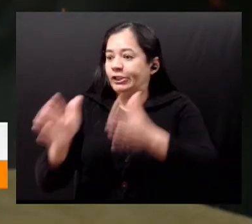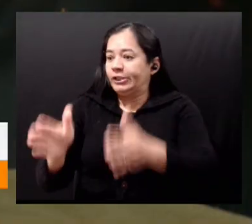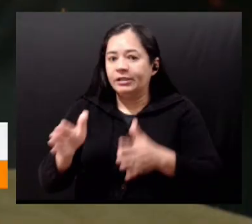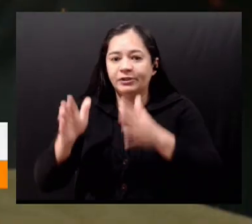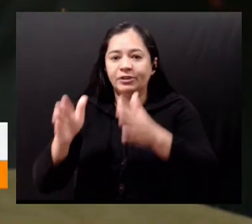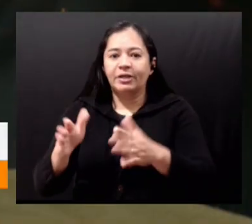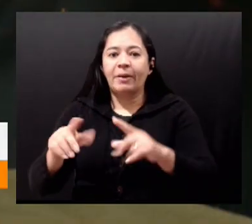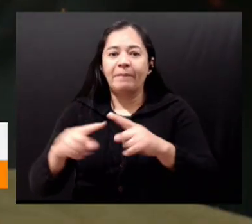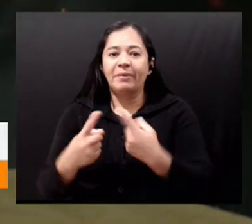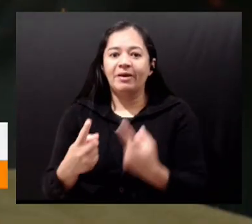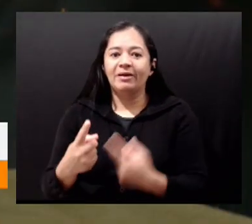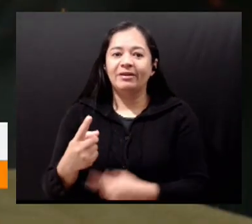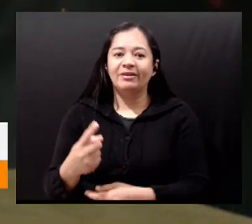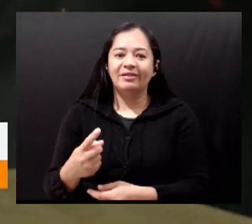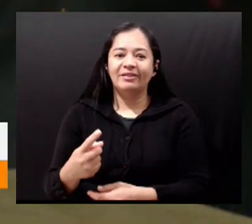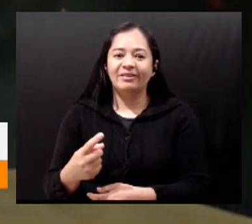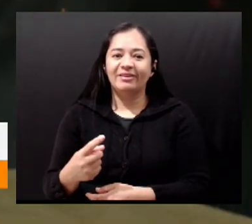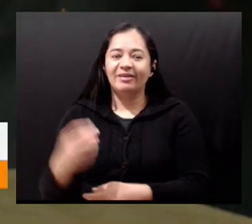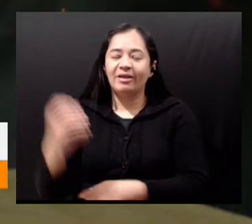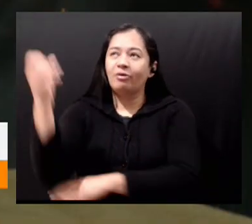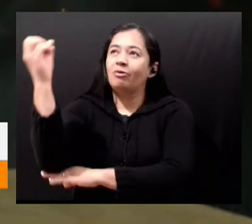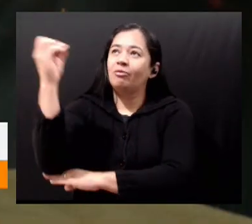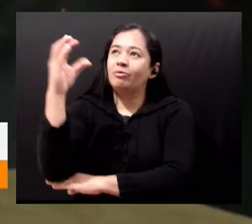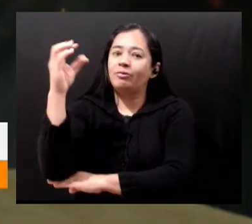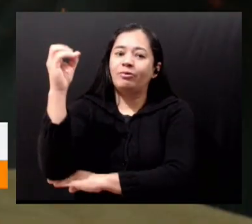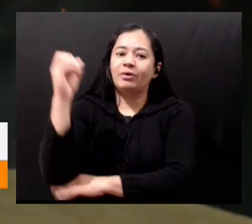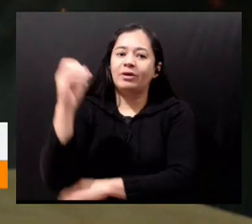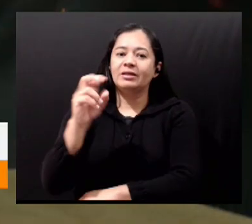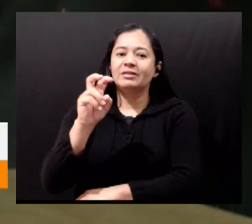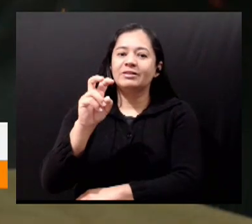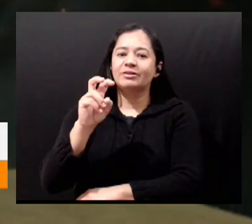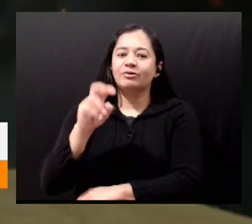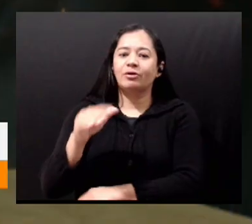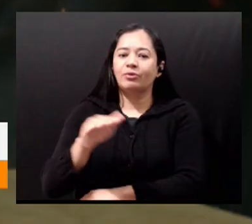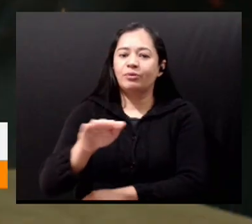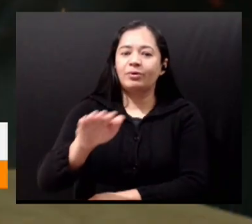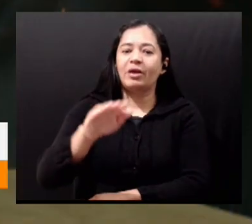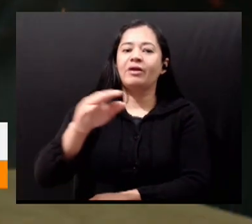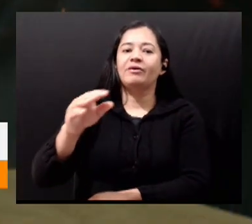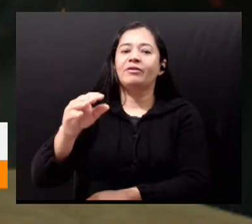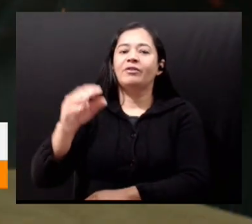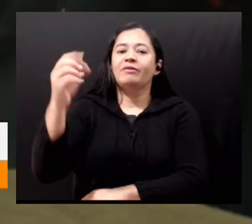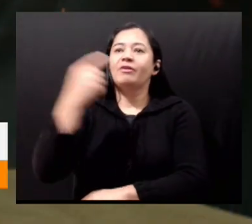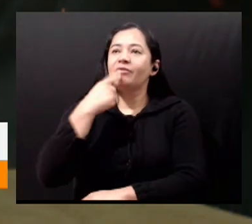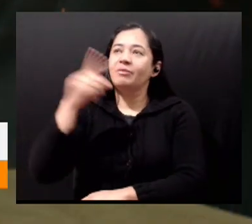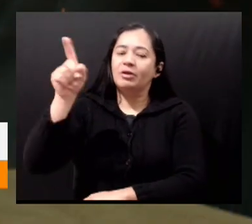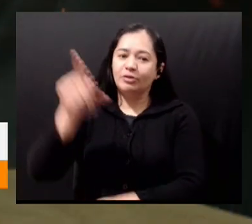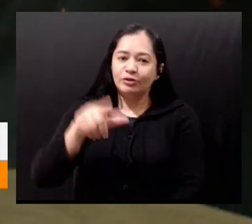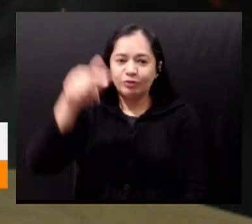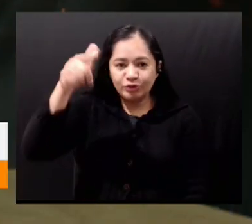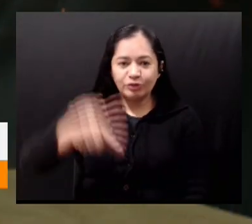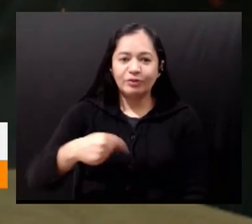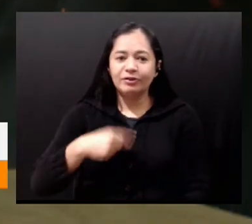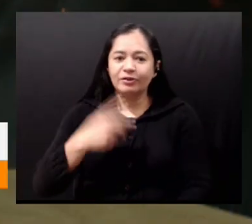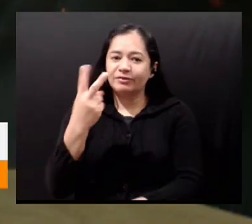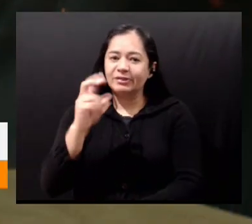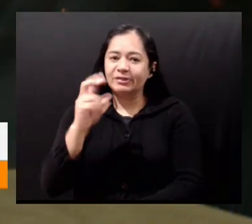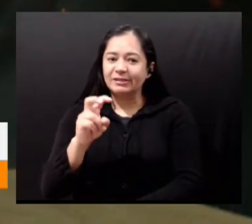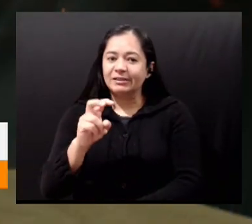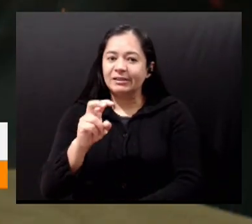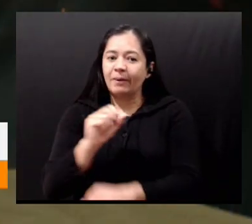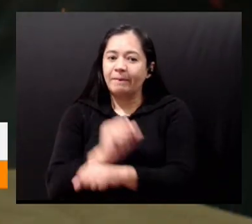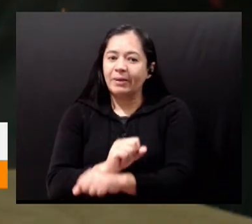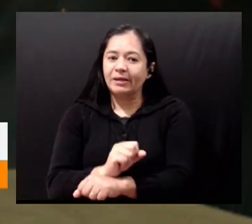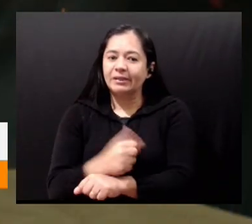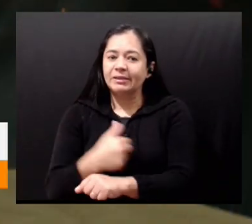negócio para você, abria o sinal, passava 5 carros, fechava de novo. Eu fiquei 25 minutos parada e aquilo foi me dando um negócio, foi me dando uma coisa ruim,